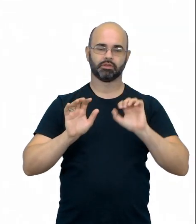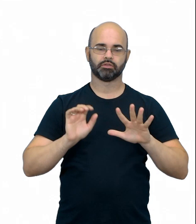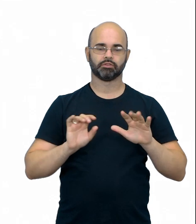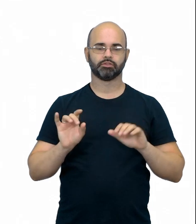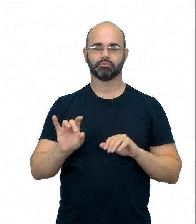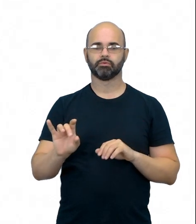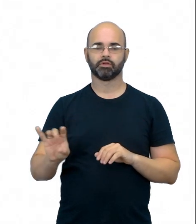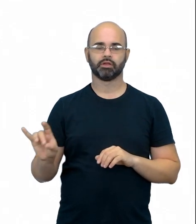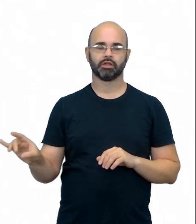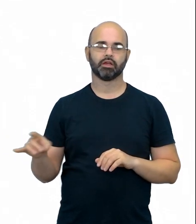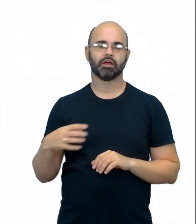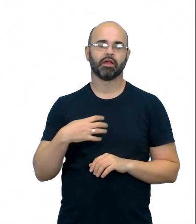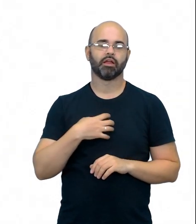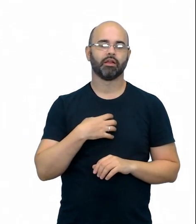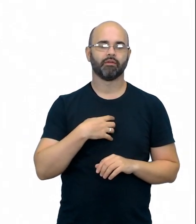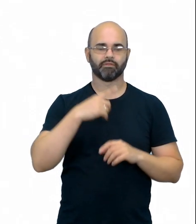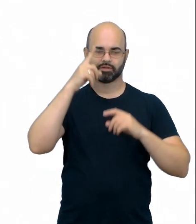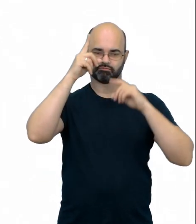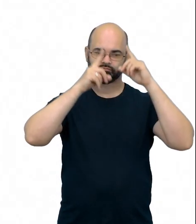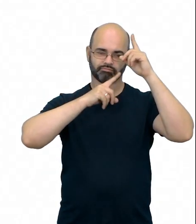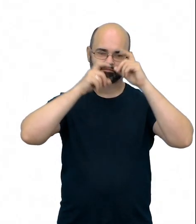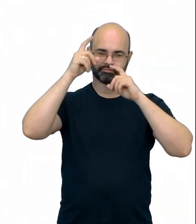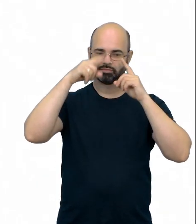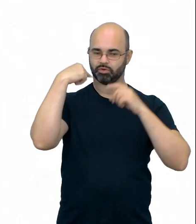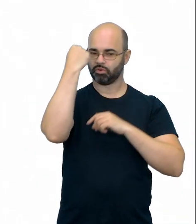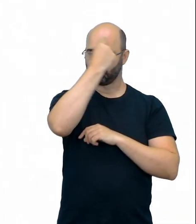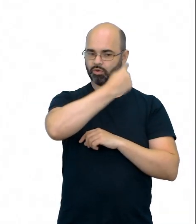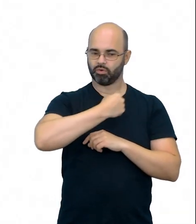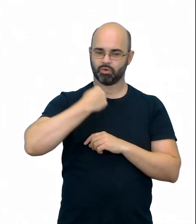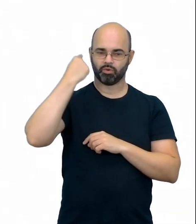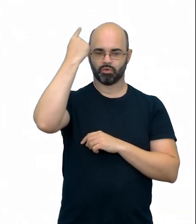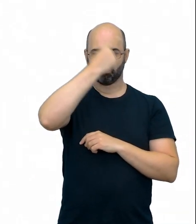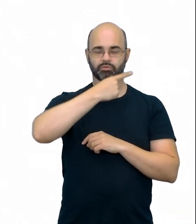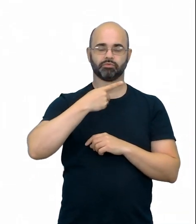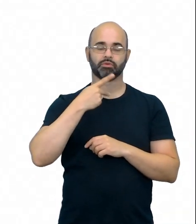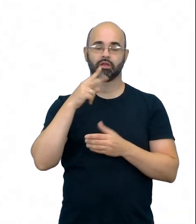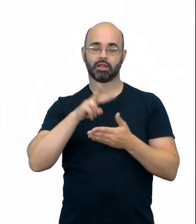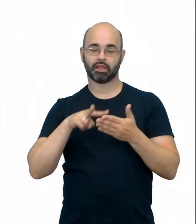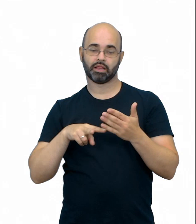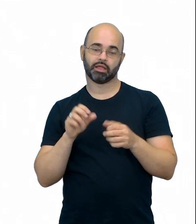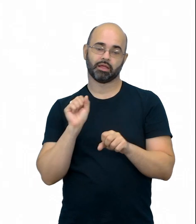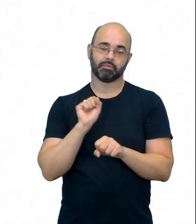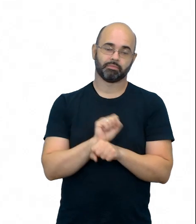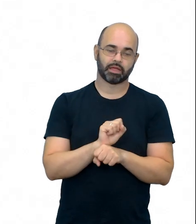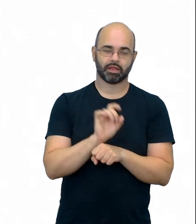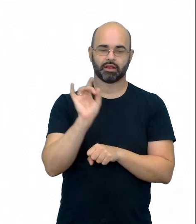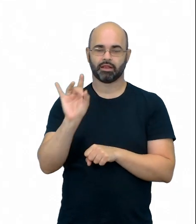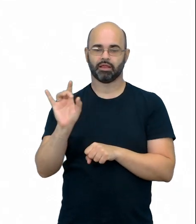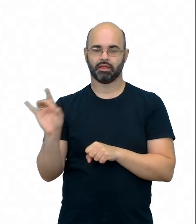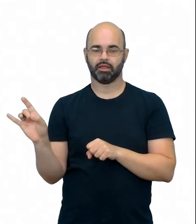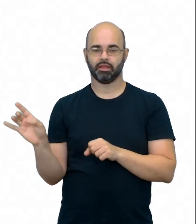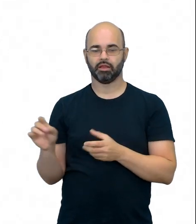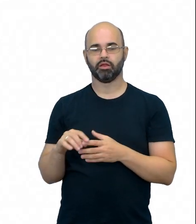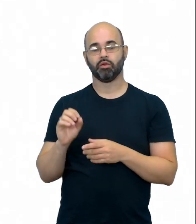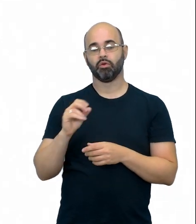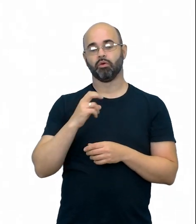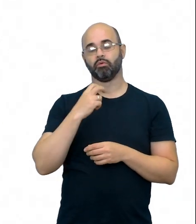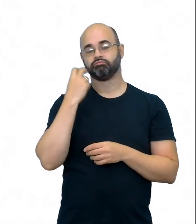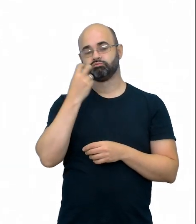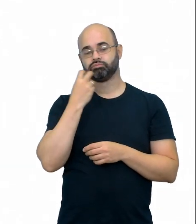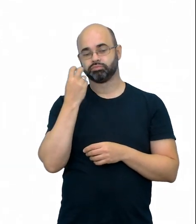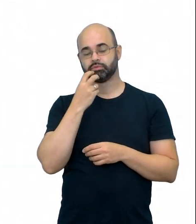um, fisionomia, as pausas feitas na leitura, ou até breves pausas, longas,